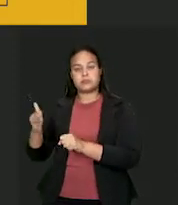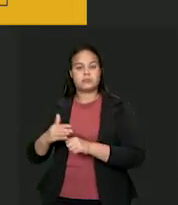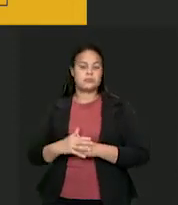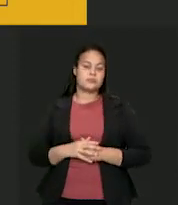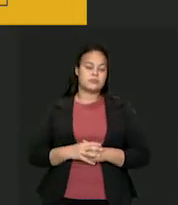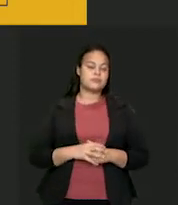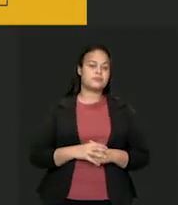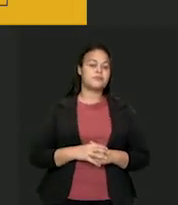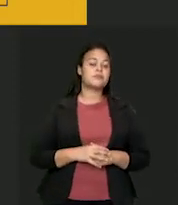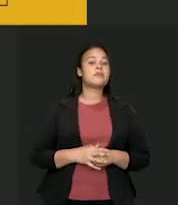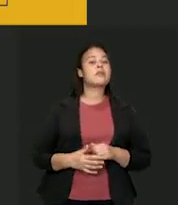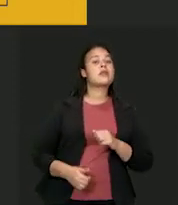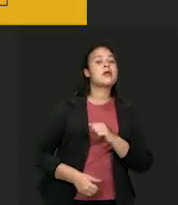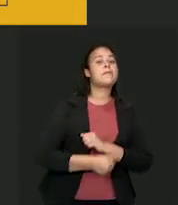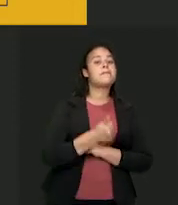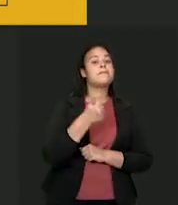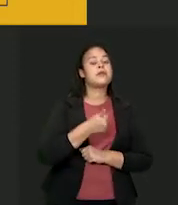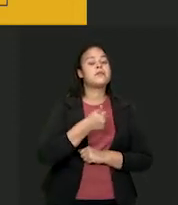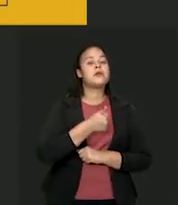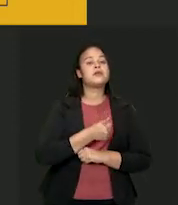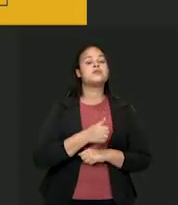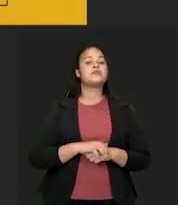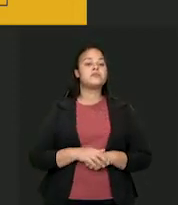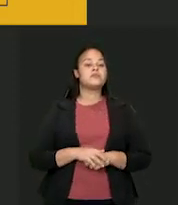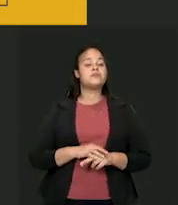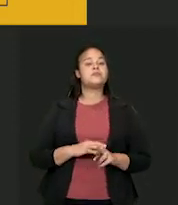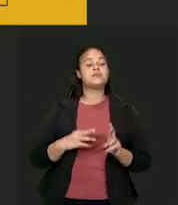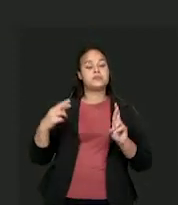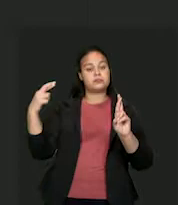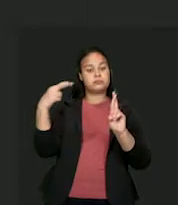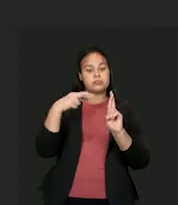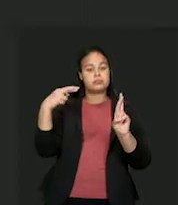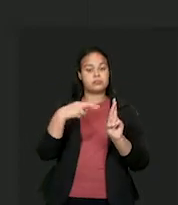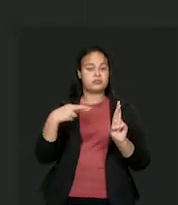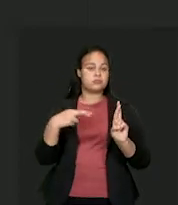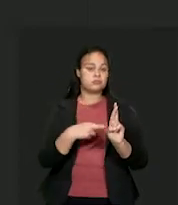Então, primeiramente, resistência equivalente do primeiro ramo.